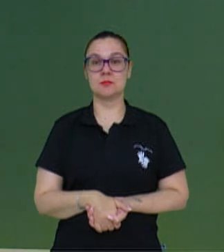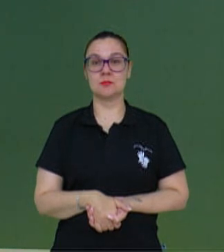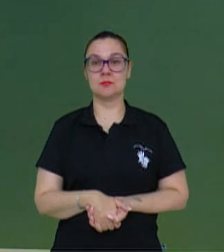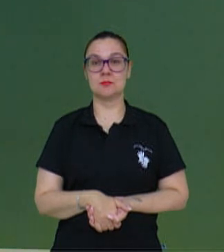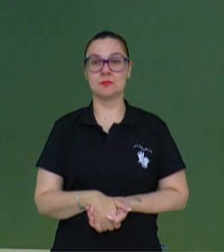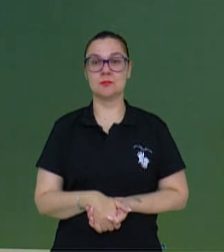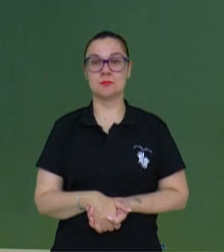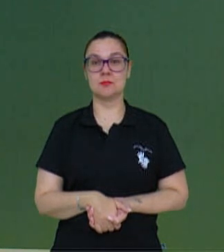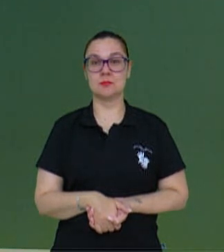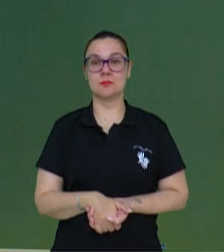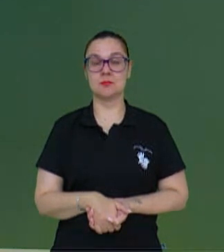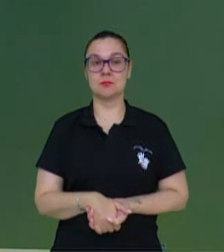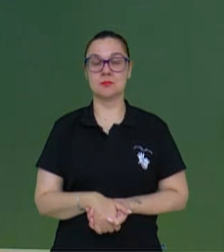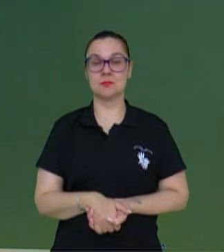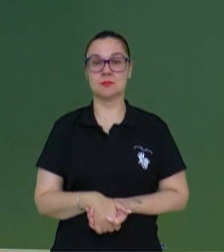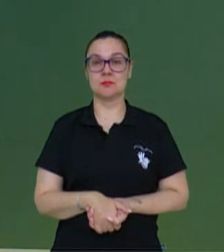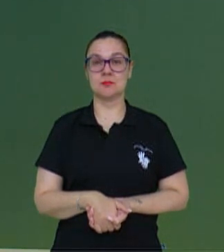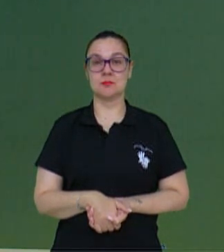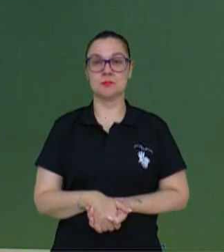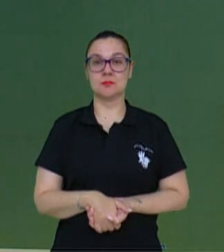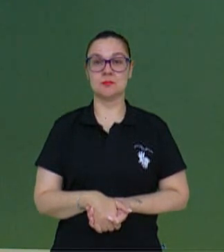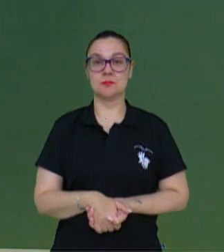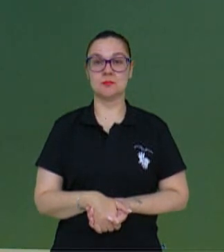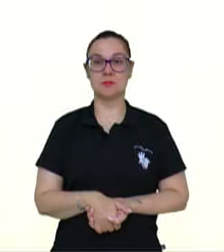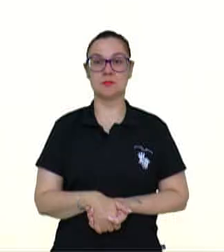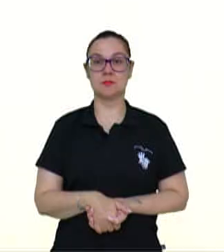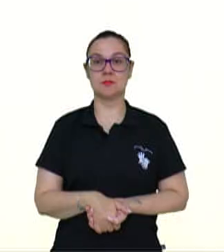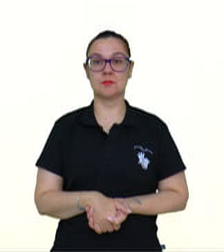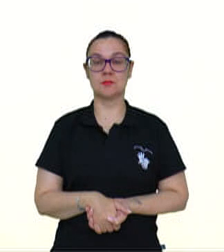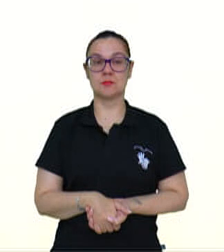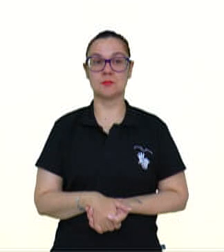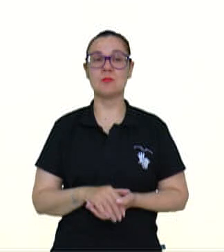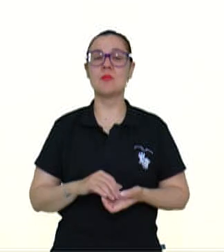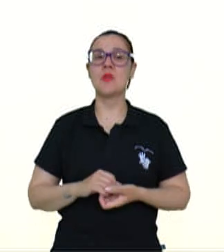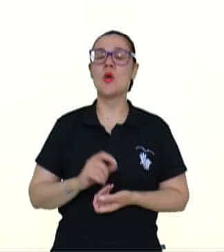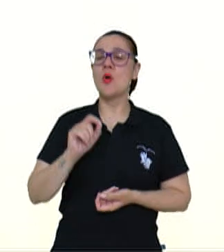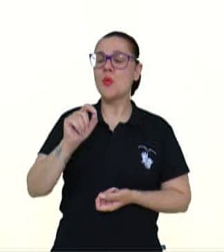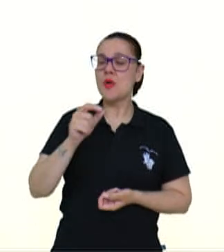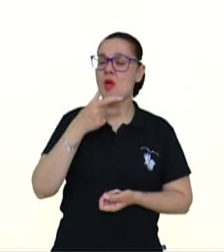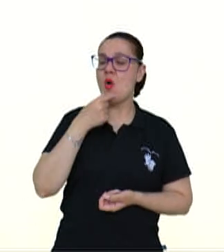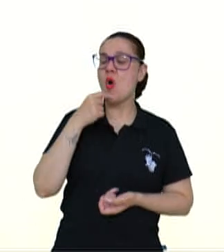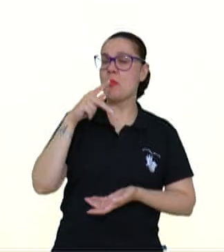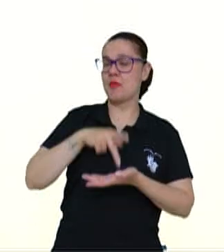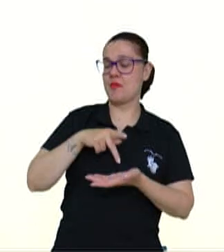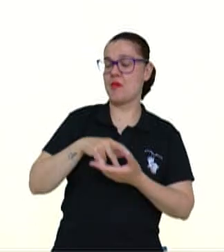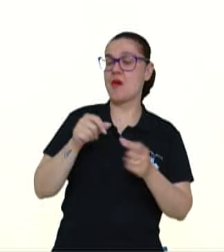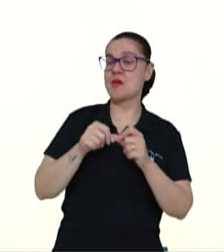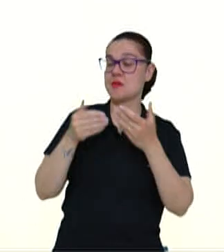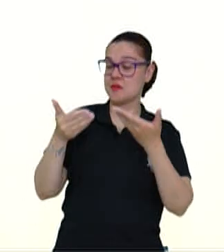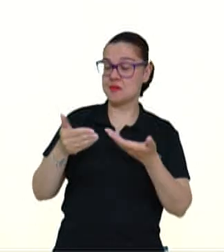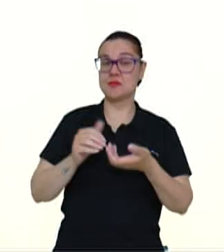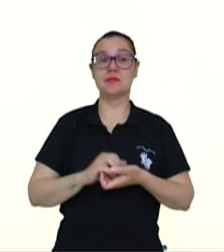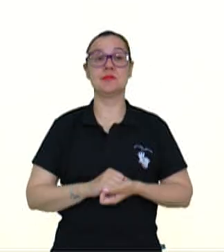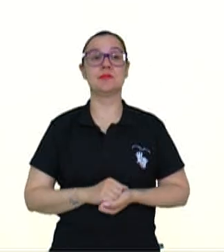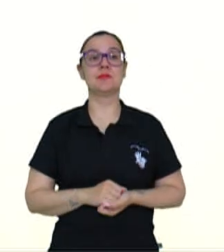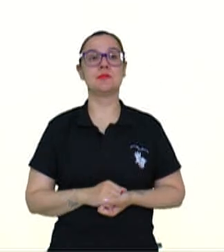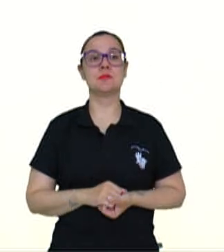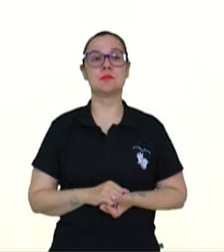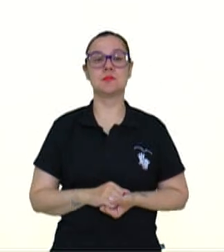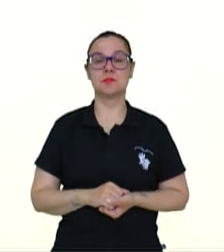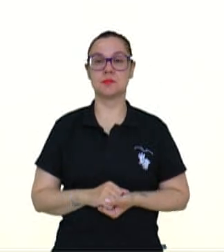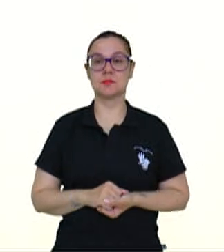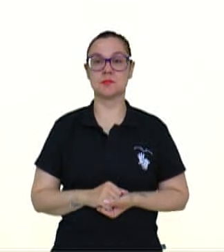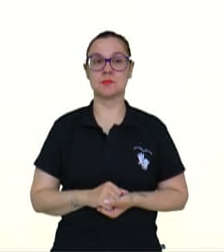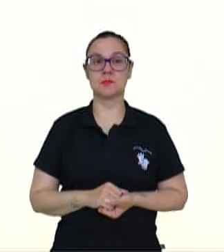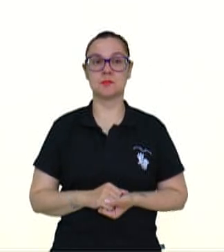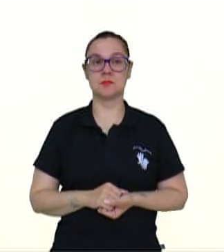esse acto, que tinha que ser el hombre em realidade? Então, o que é que ele tinha que fazer na verdade, né? Então, a gente observa